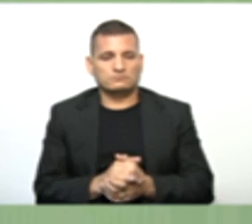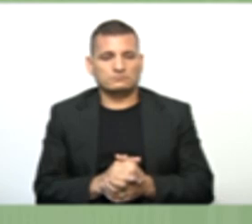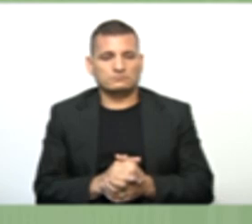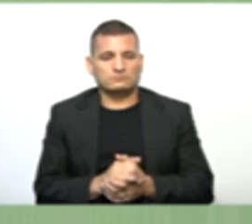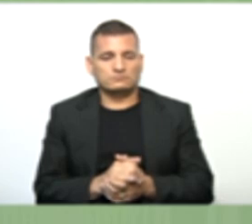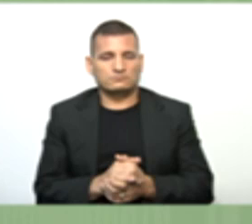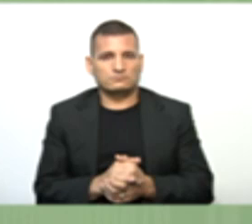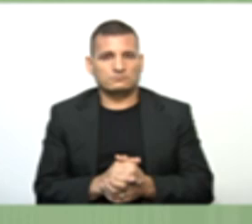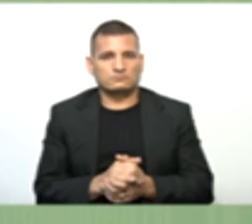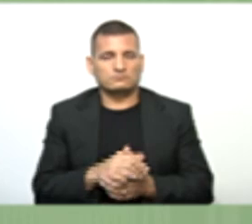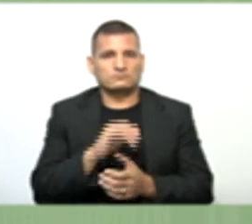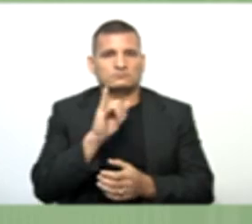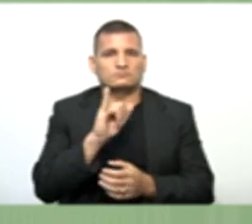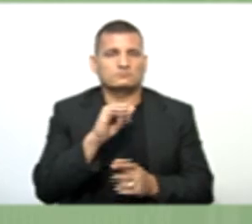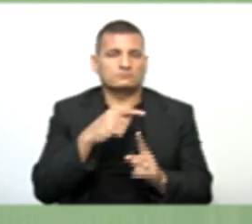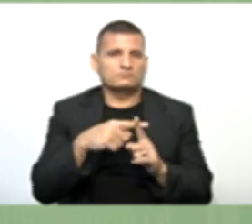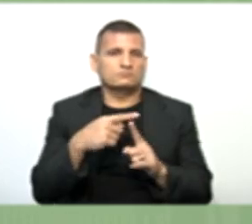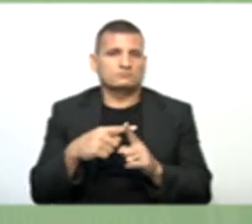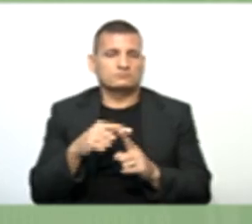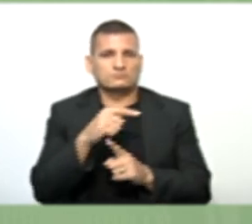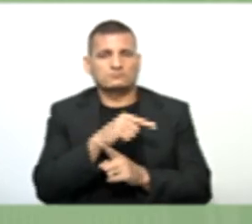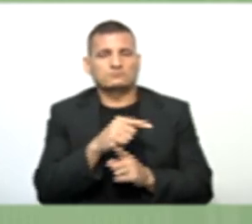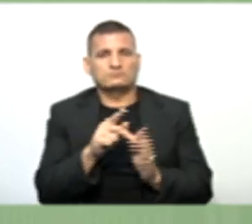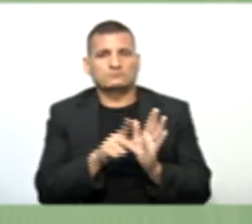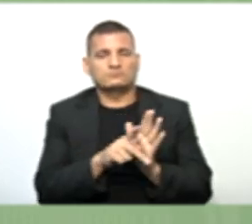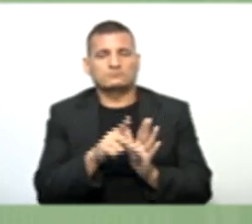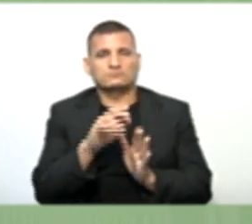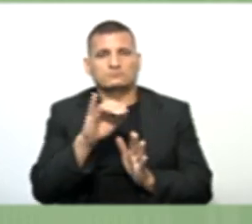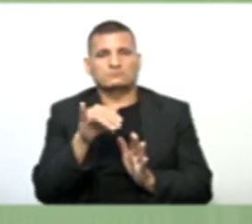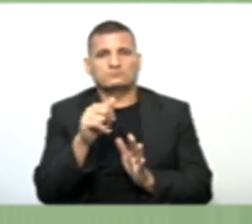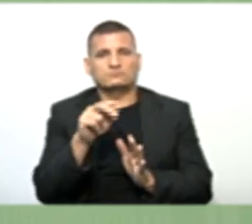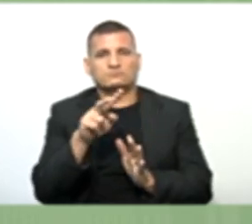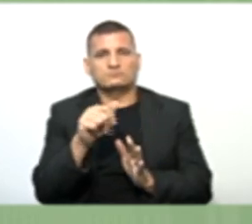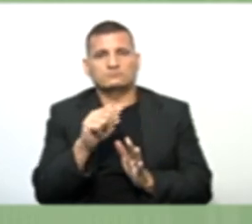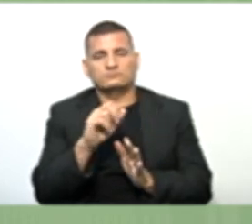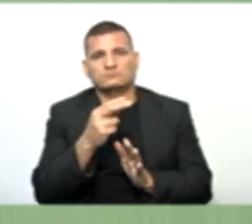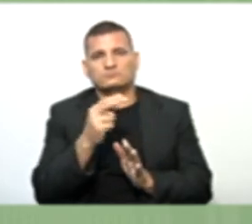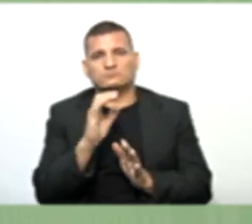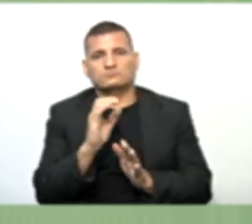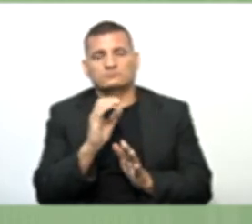comando Java, não é, professor Eduardo? O i++